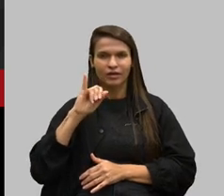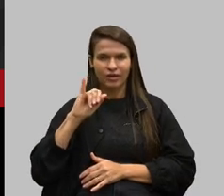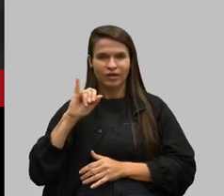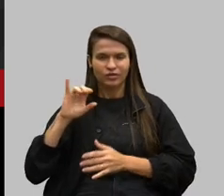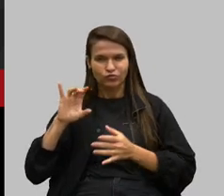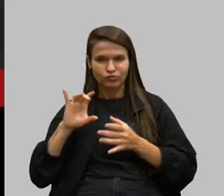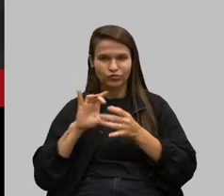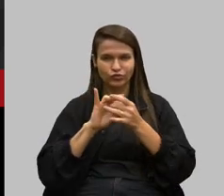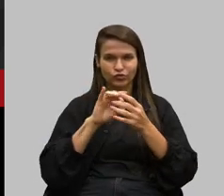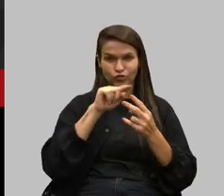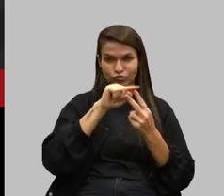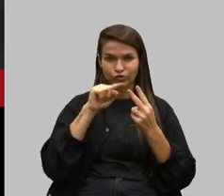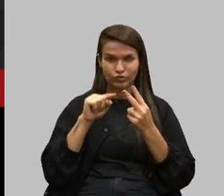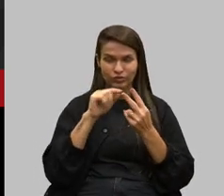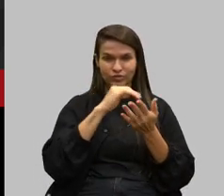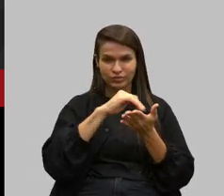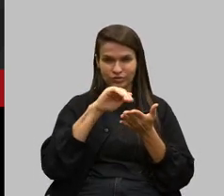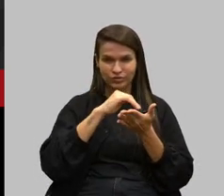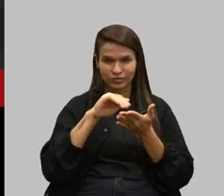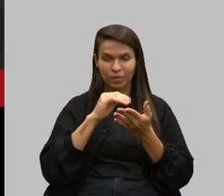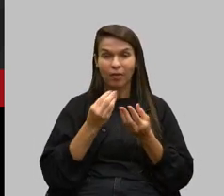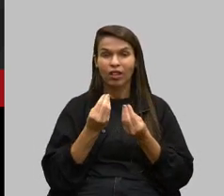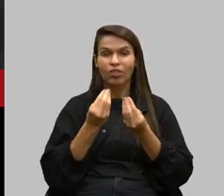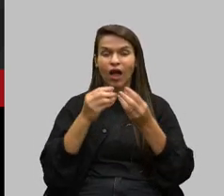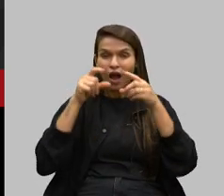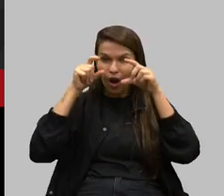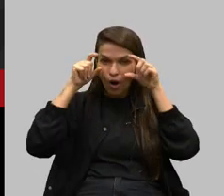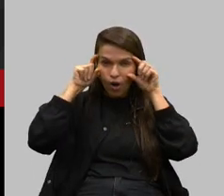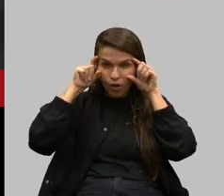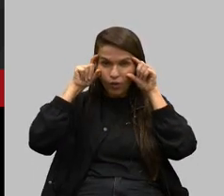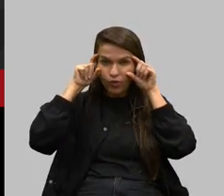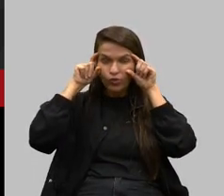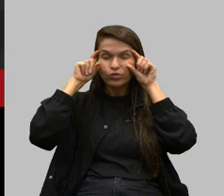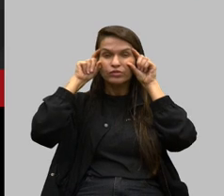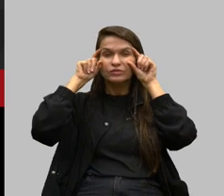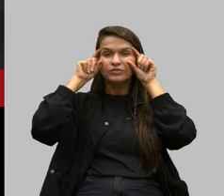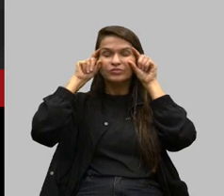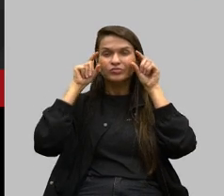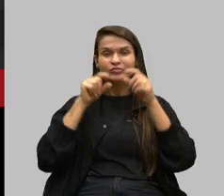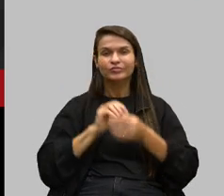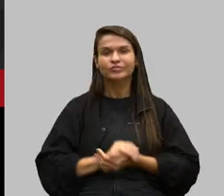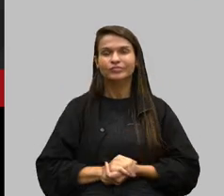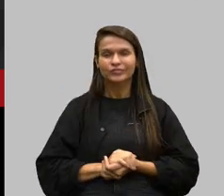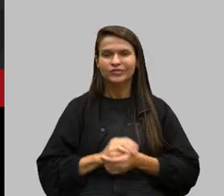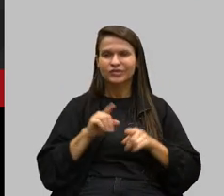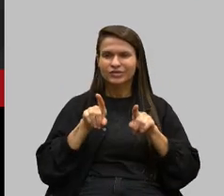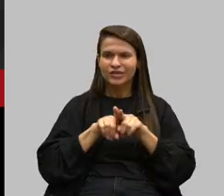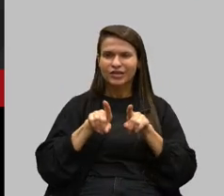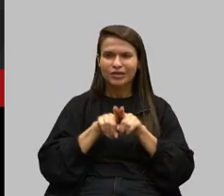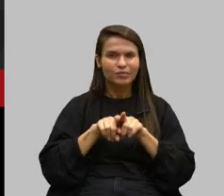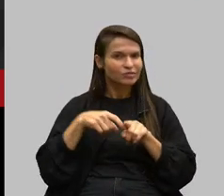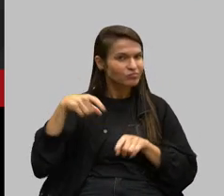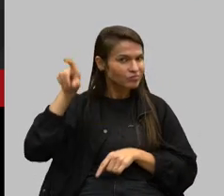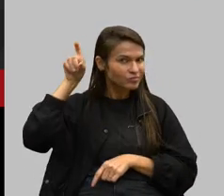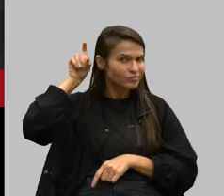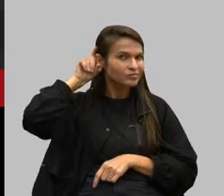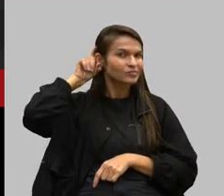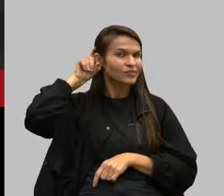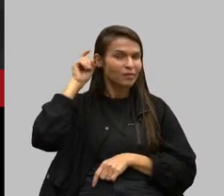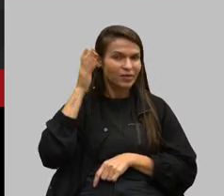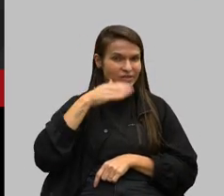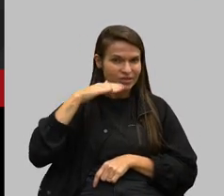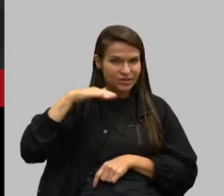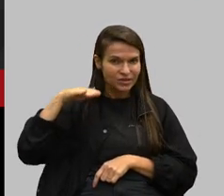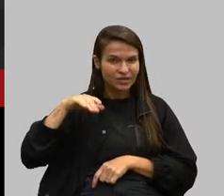secretarias para entregar óculos e e aparelhos auditivos paraas crianças